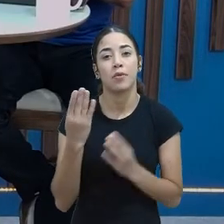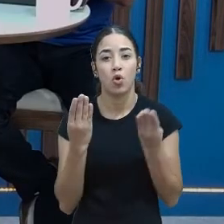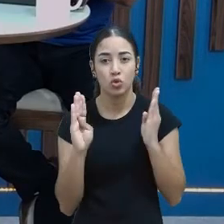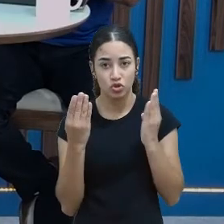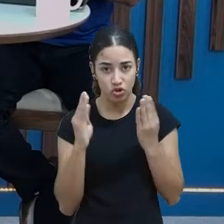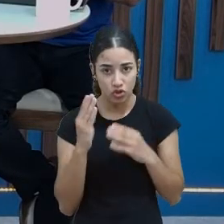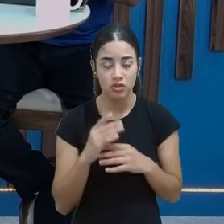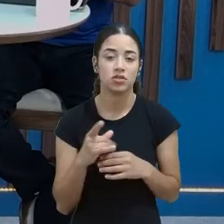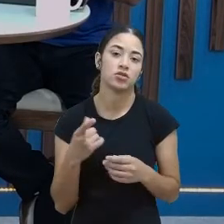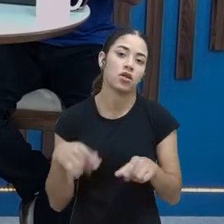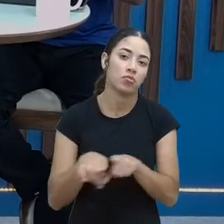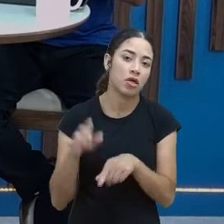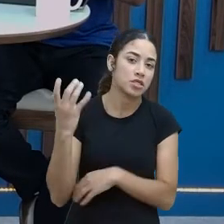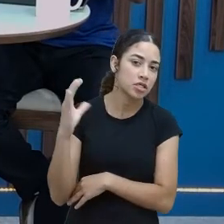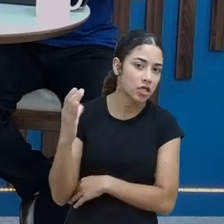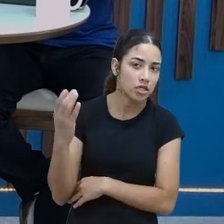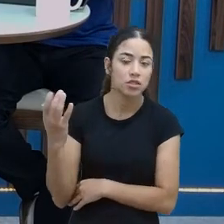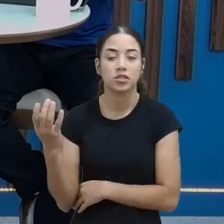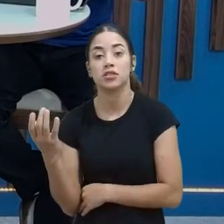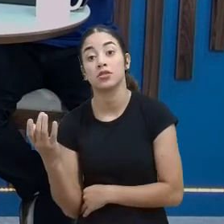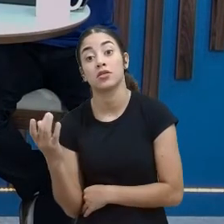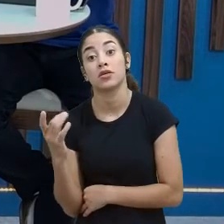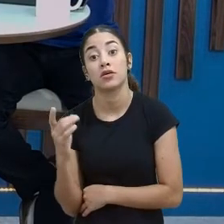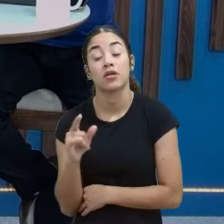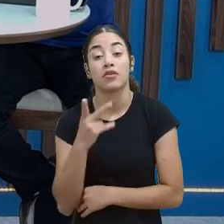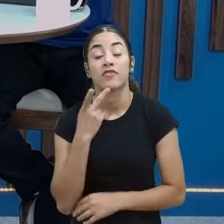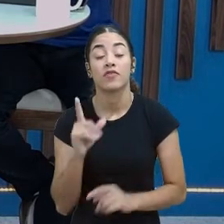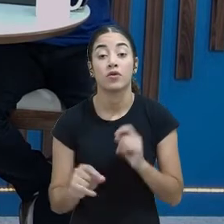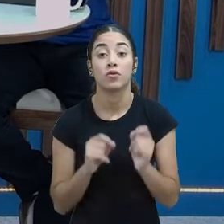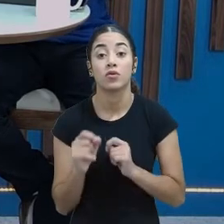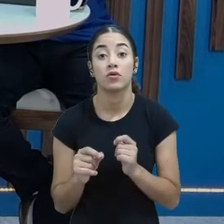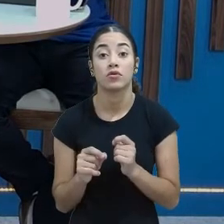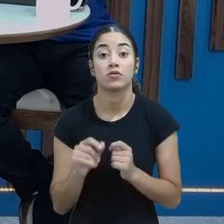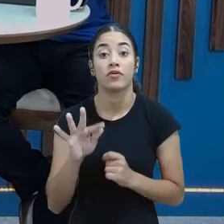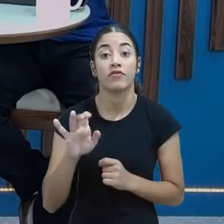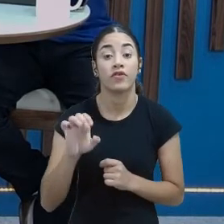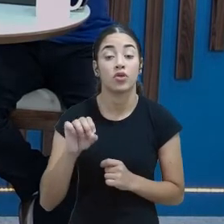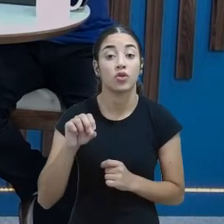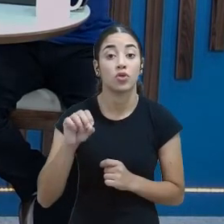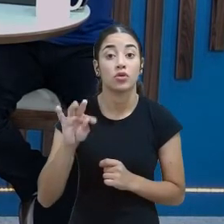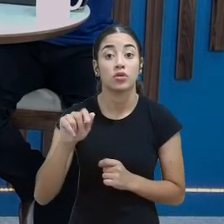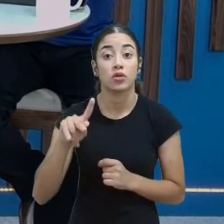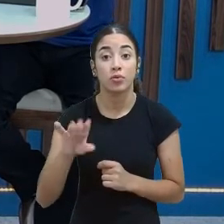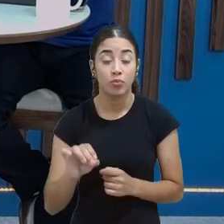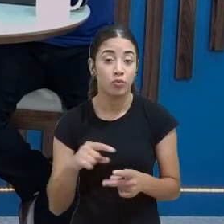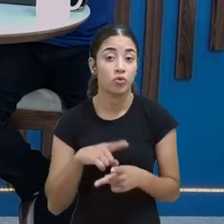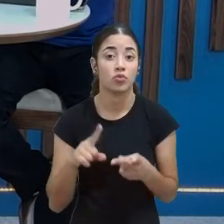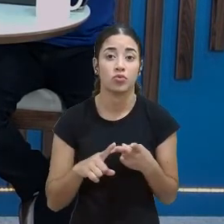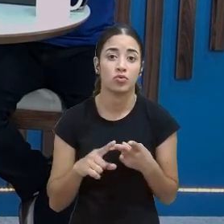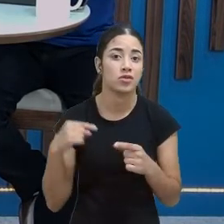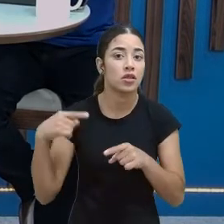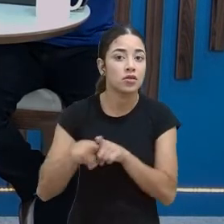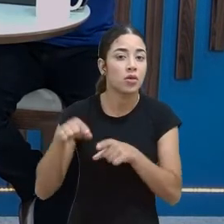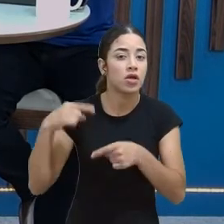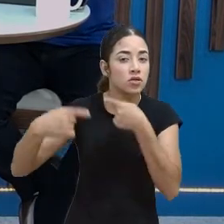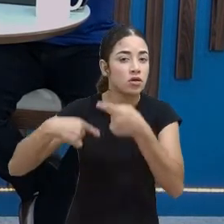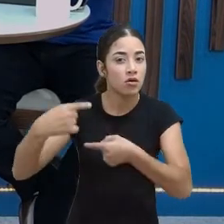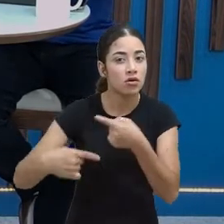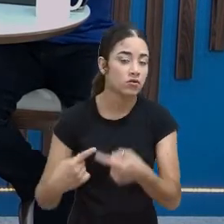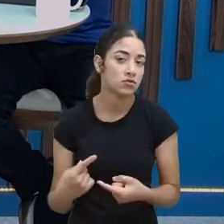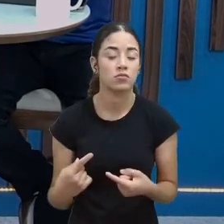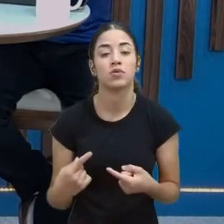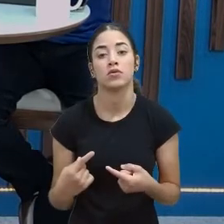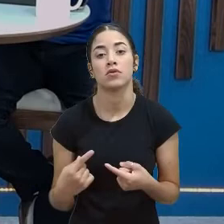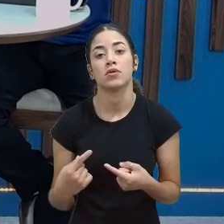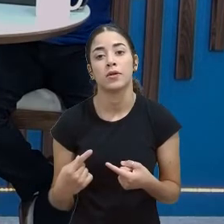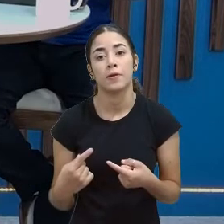biologia, a ciência, quando se fala na questão dos fenótipos e genótipos. O genótipo vem da genética, né? E os fenótipos